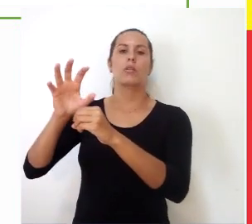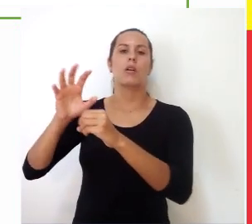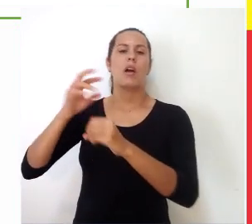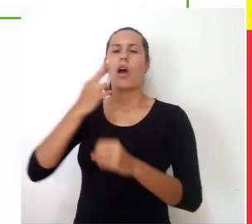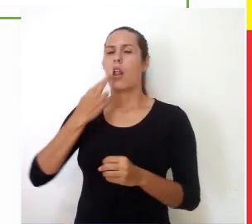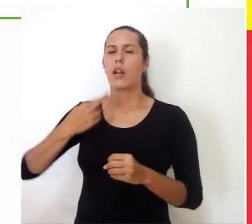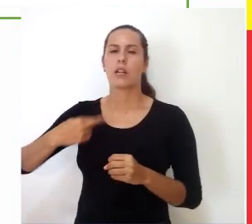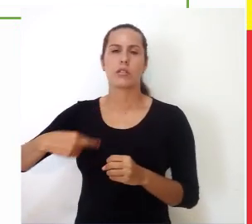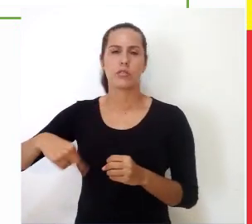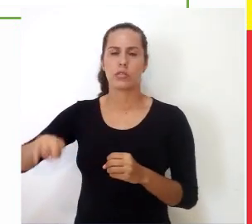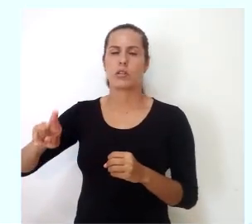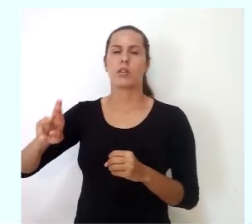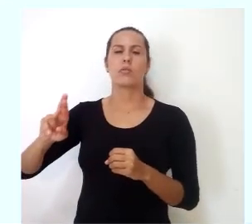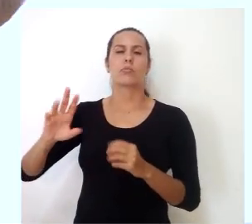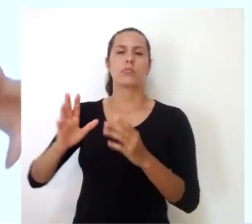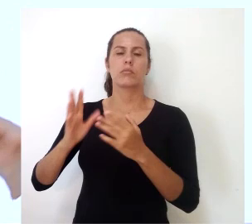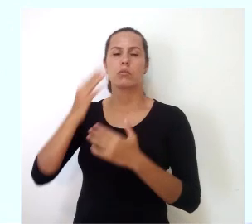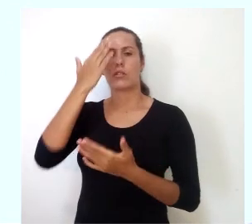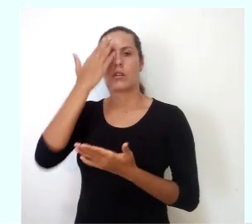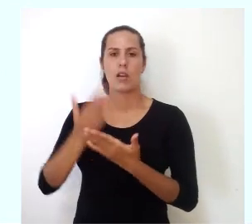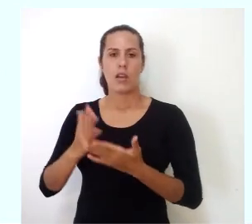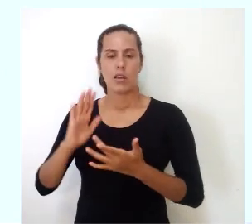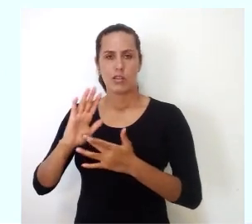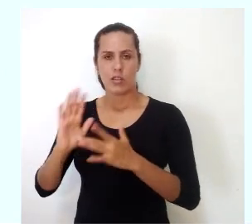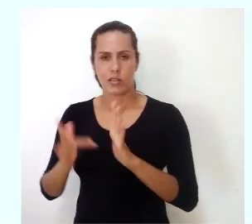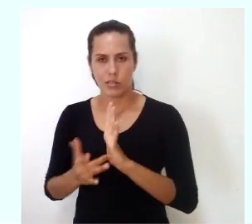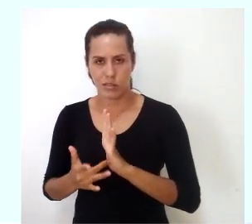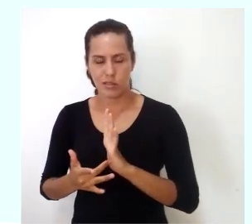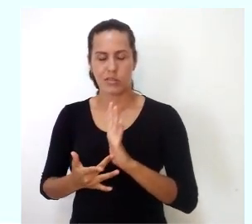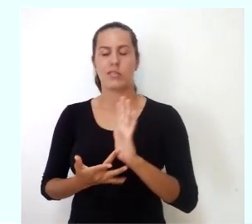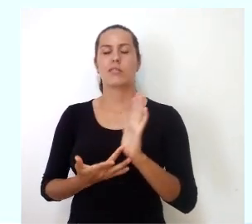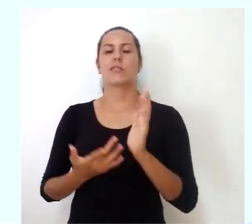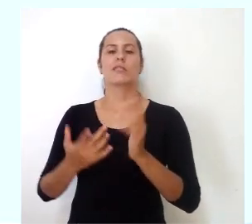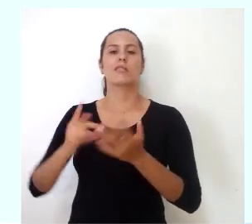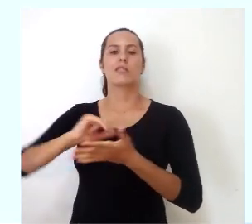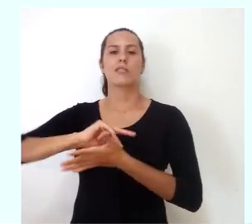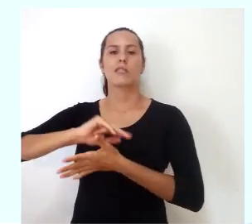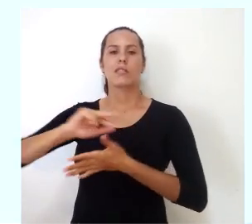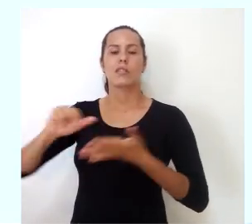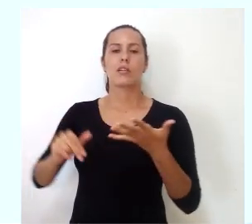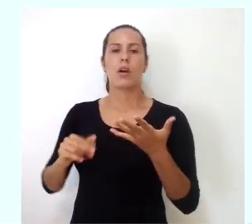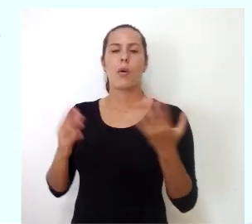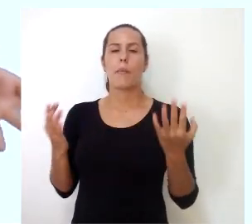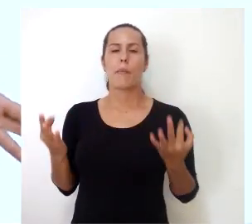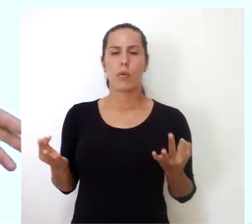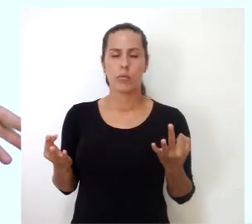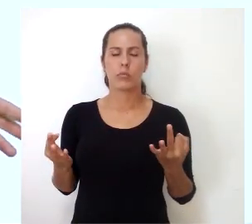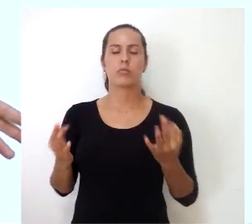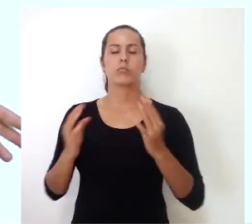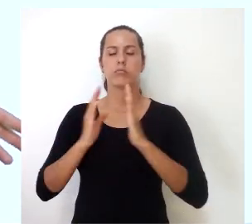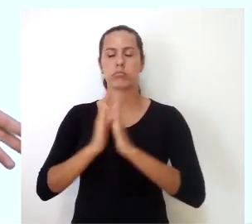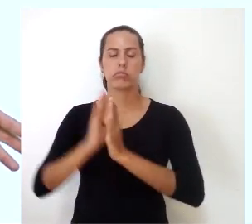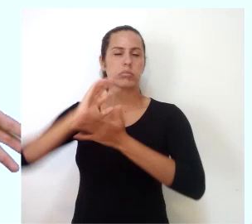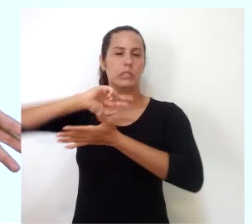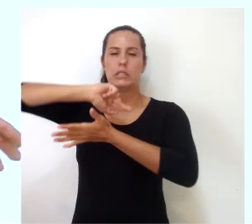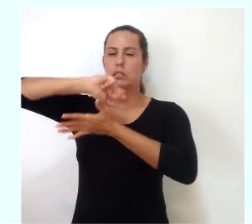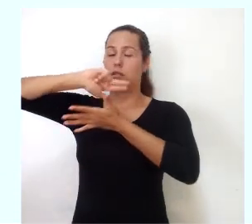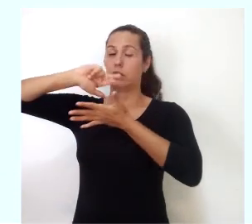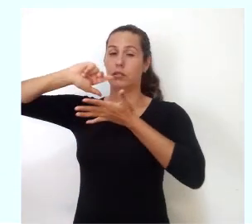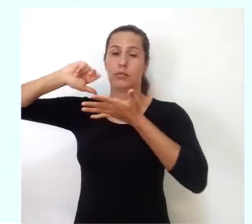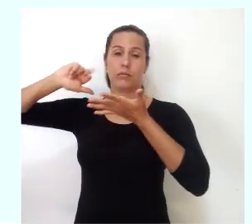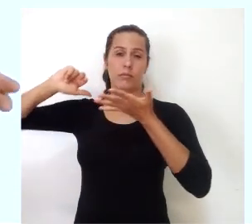Entre tantas outras. Então, a pluralidade. Mais uma vez, vou repetir aquelas palavras-chave, não é